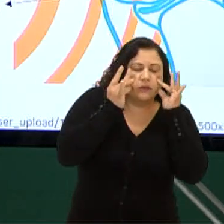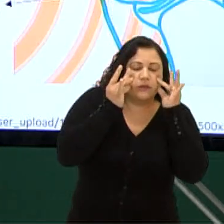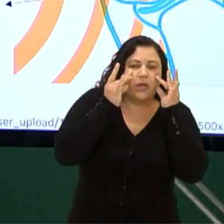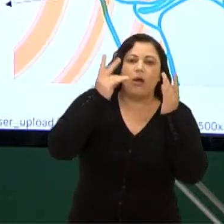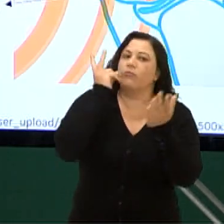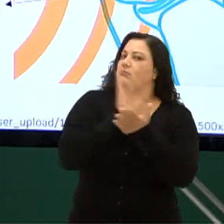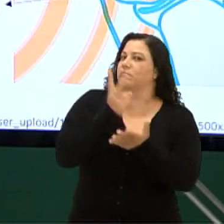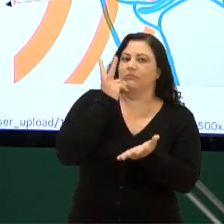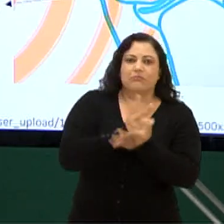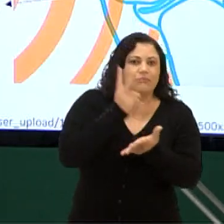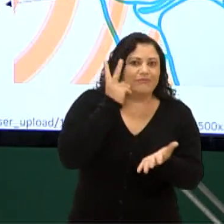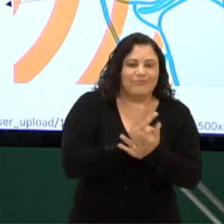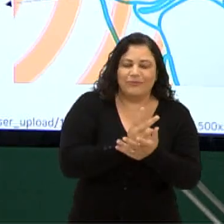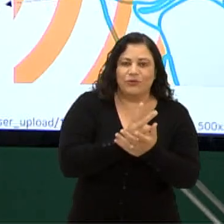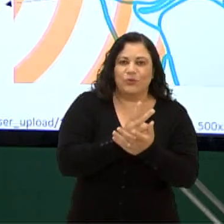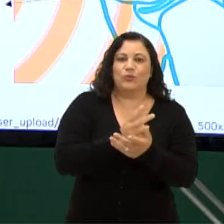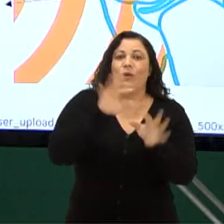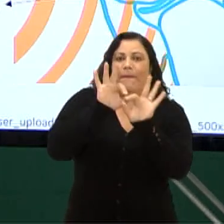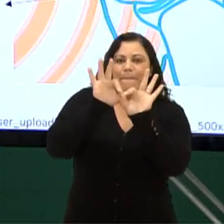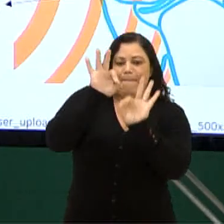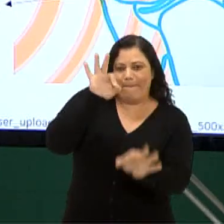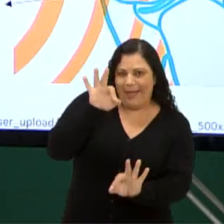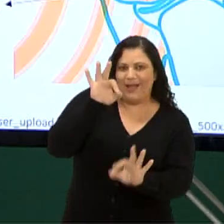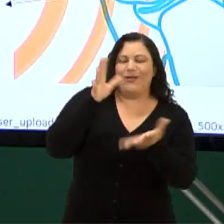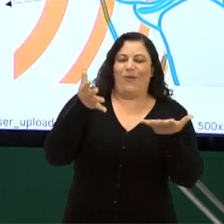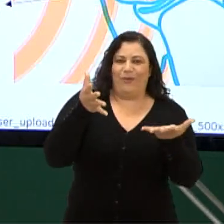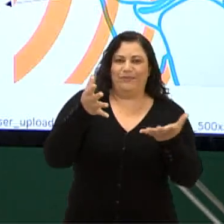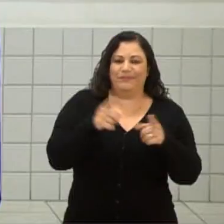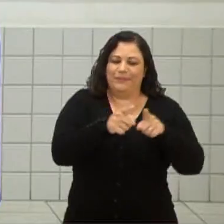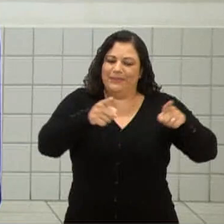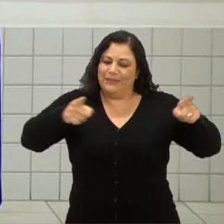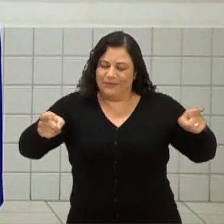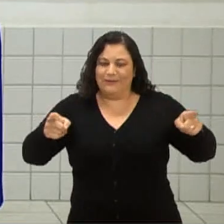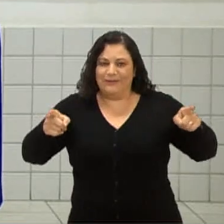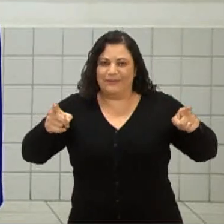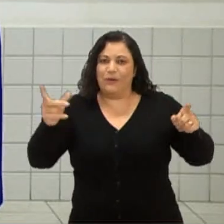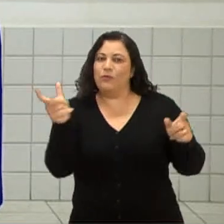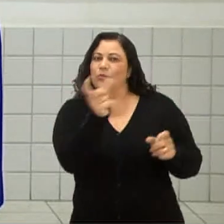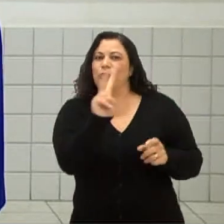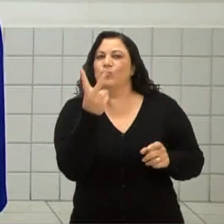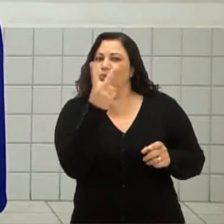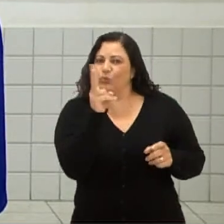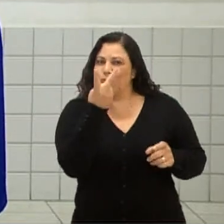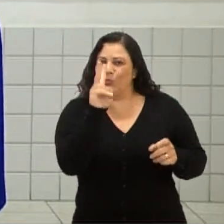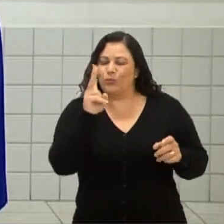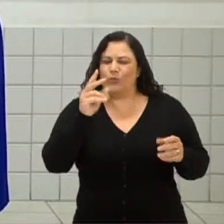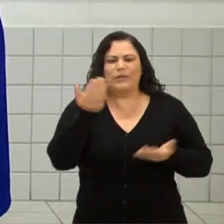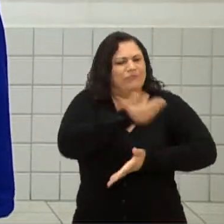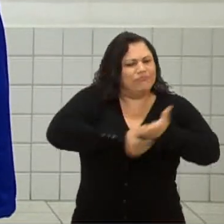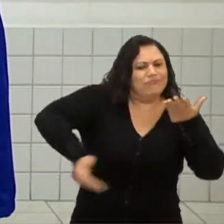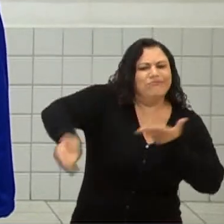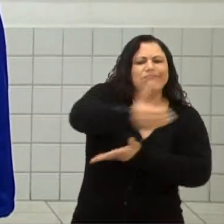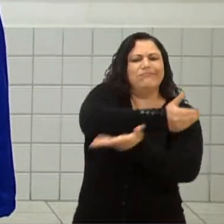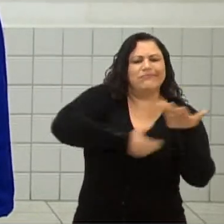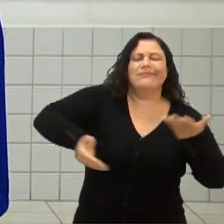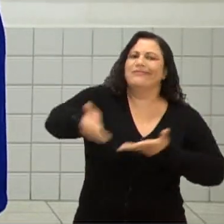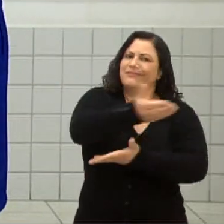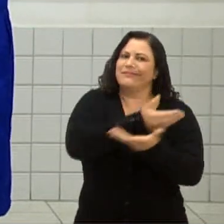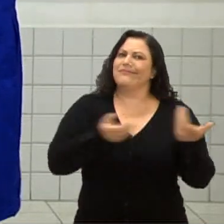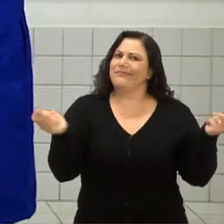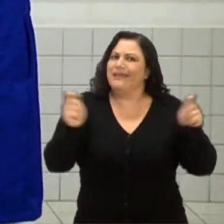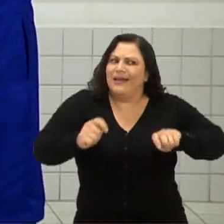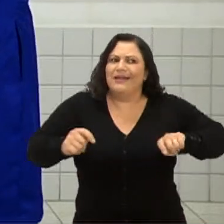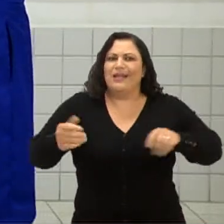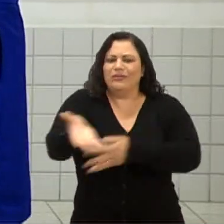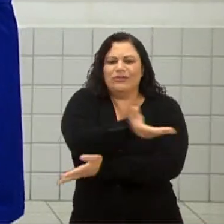continuam maiores, longas, só que são aulas geminadas. Olha que notícia Então legal. a gente vai poder continuar interagindo bastante nas aulas ao vivo. Dá para responder